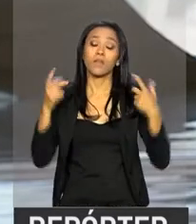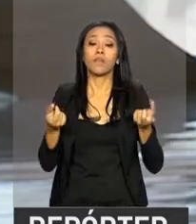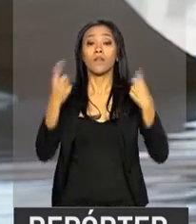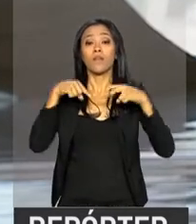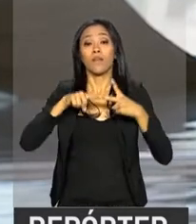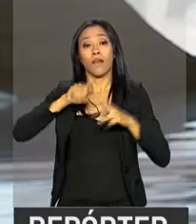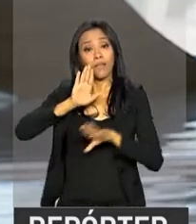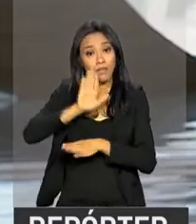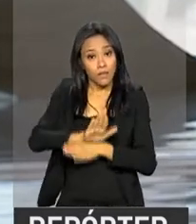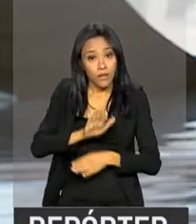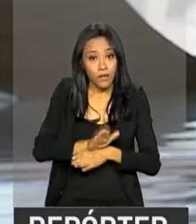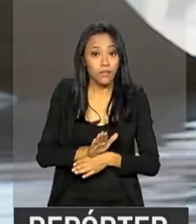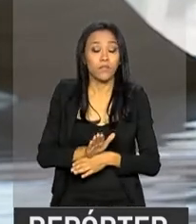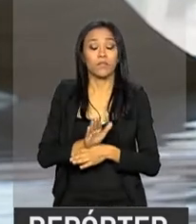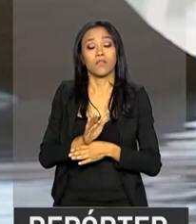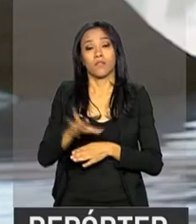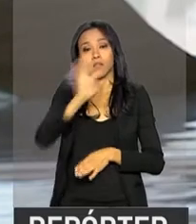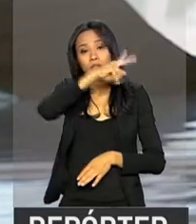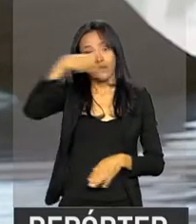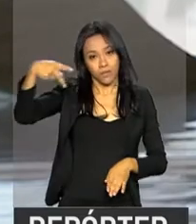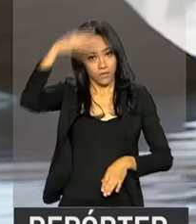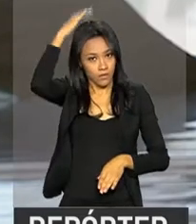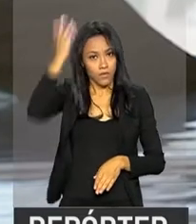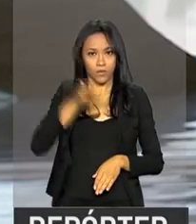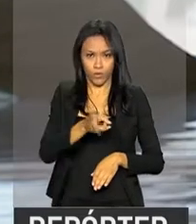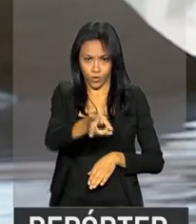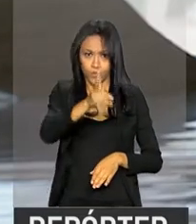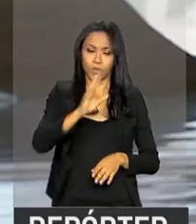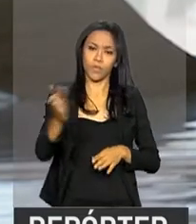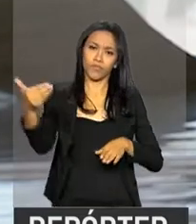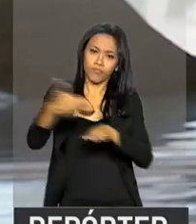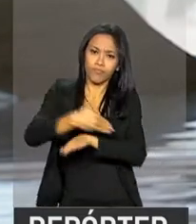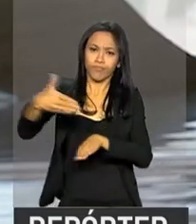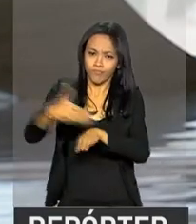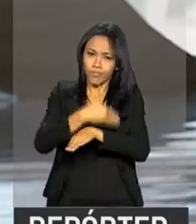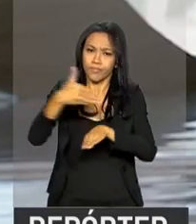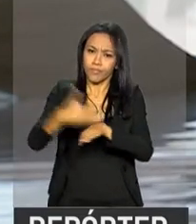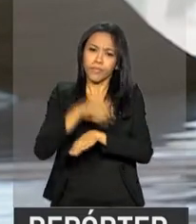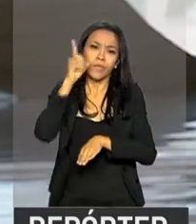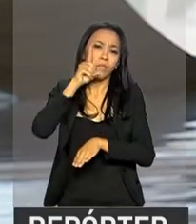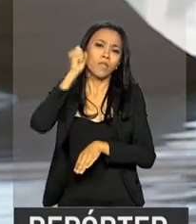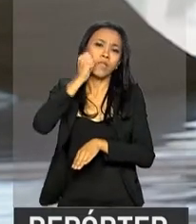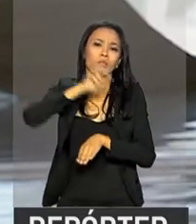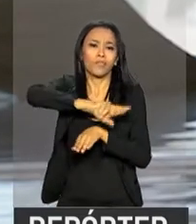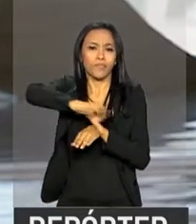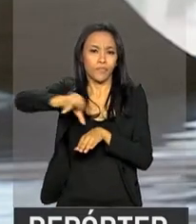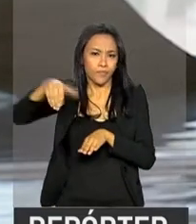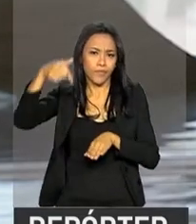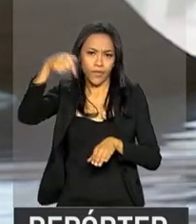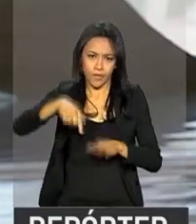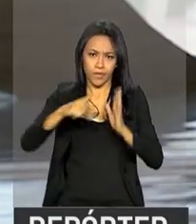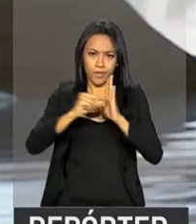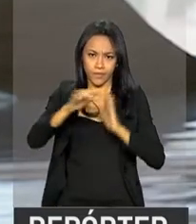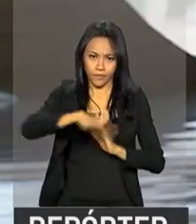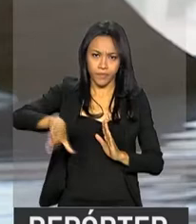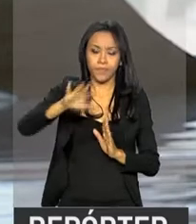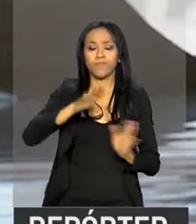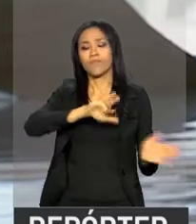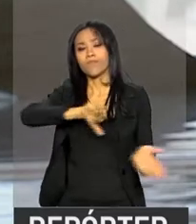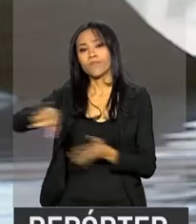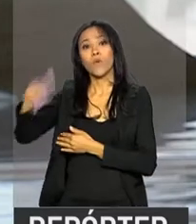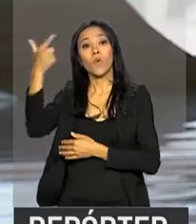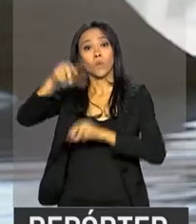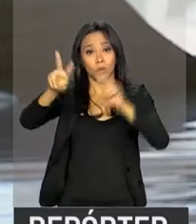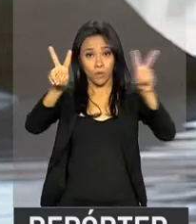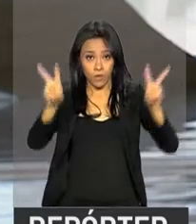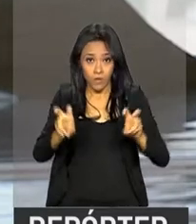parte da tarde o presidente continua a receber parlamentares aqui no palácio do planalto mudando de assunto agora carla